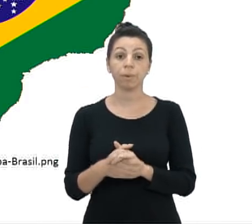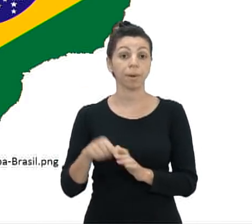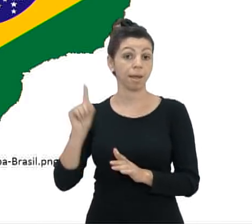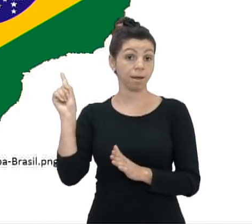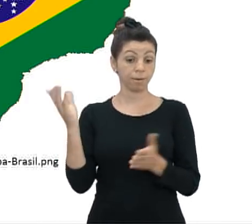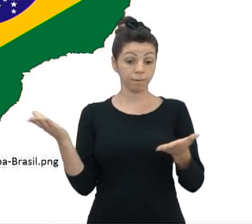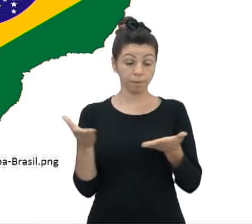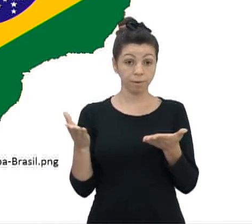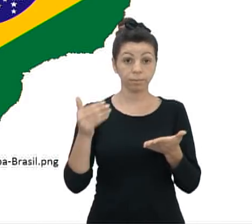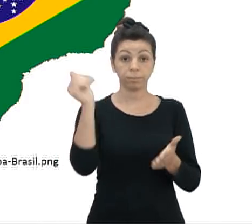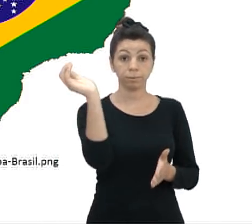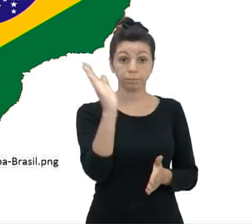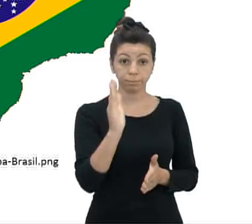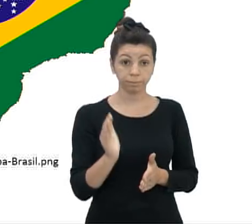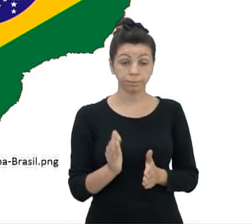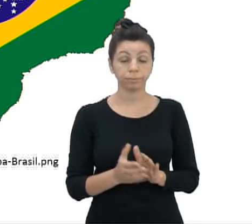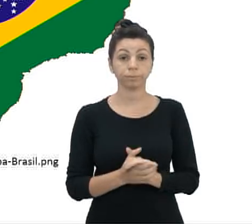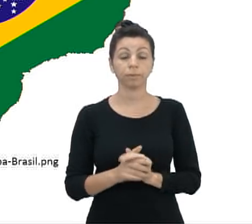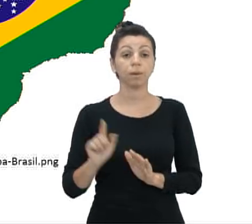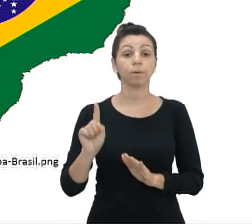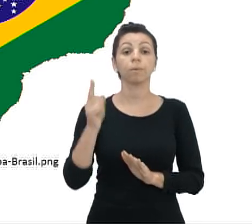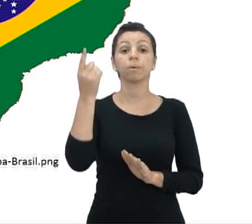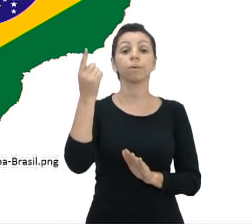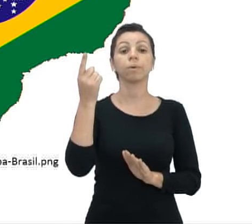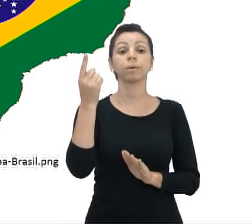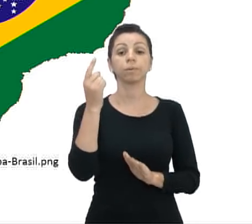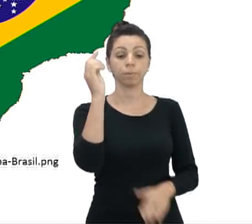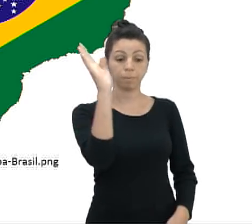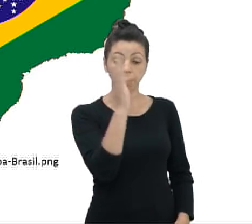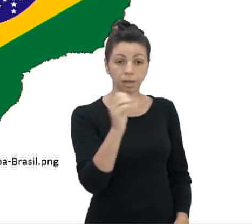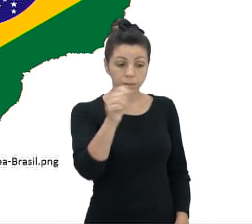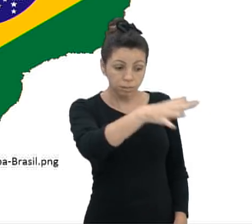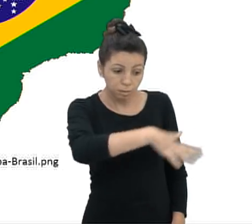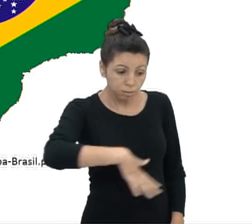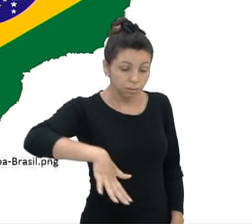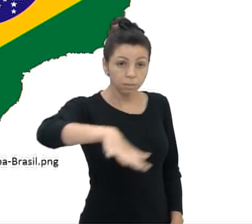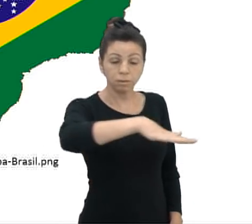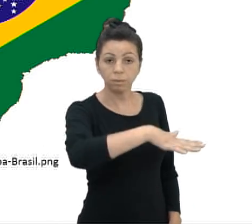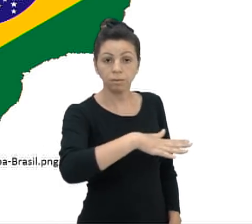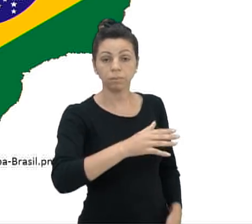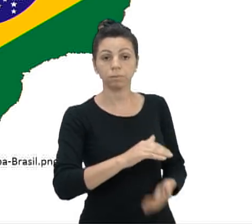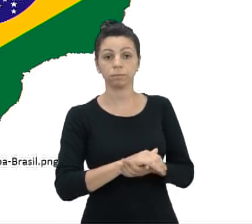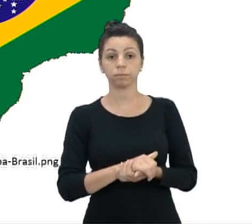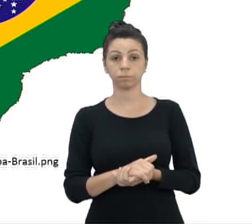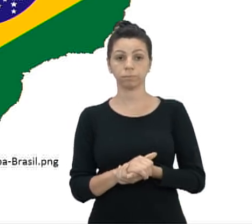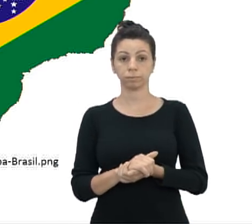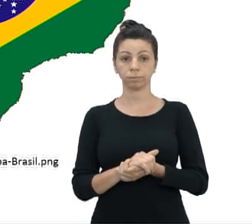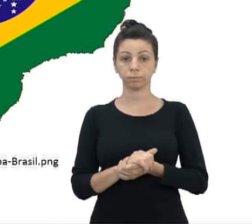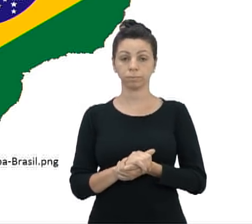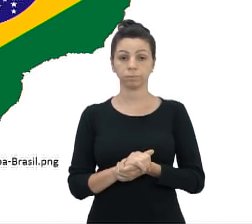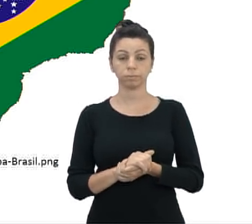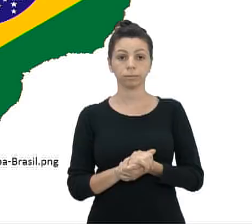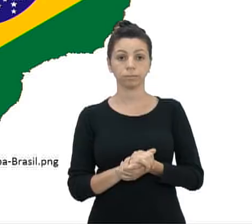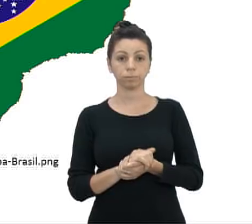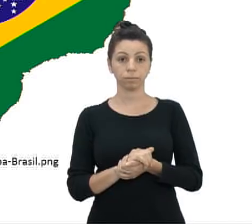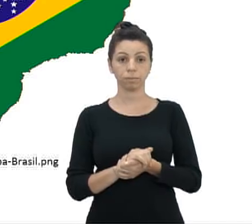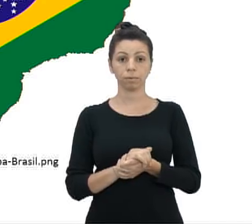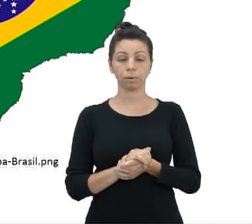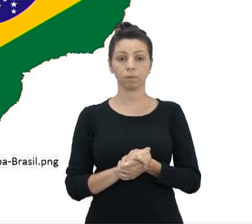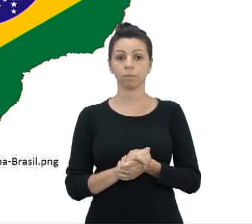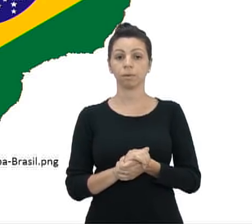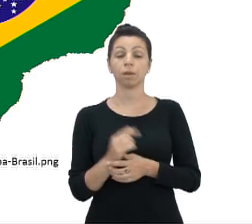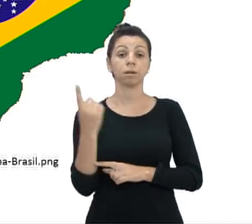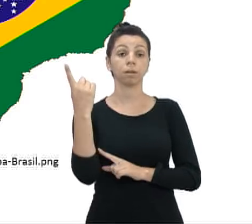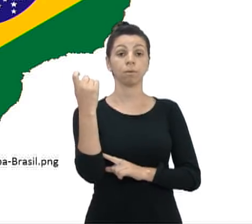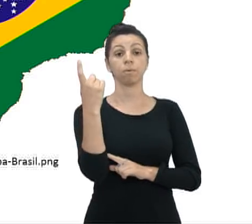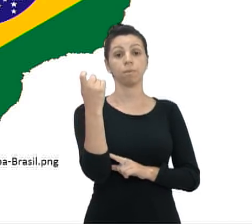Brasil, que é o único país que está dentro dessa região. Ele acaba estando sozinho nesse critério